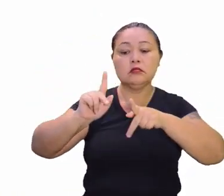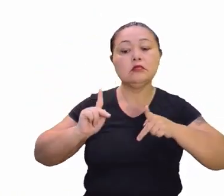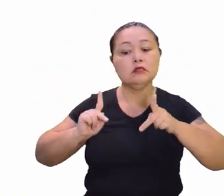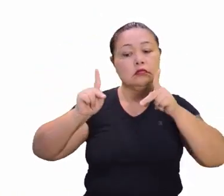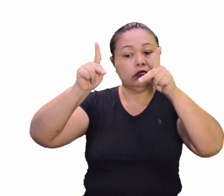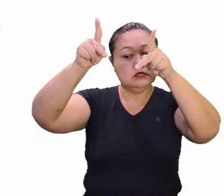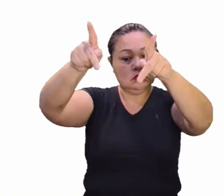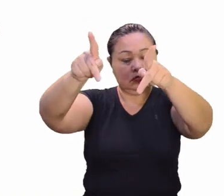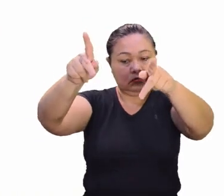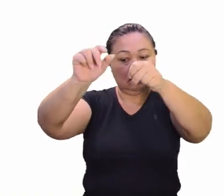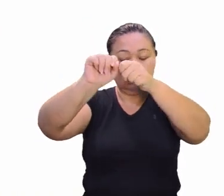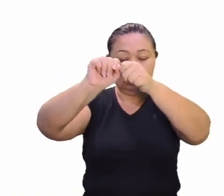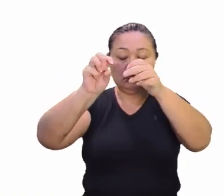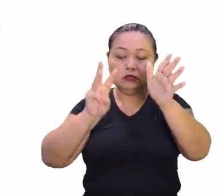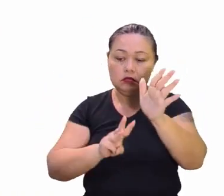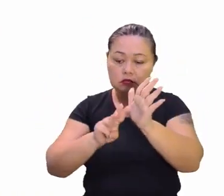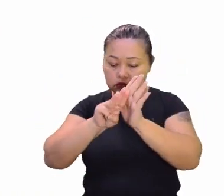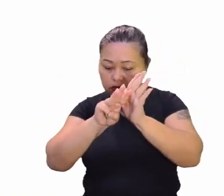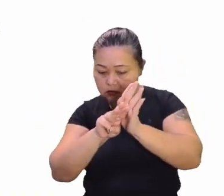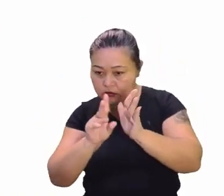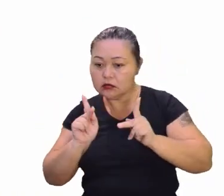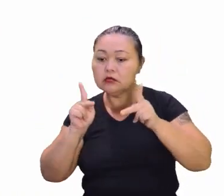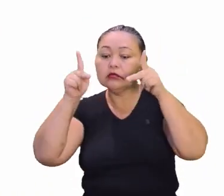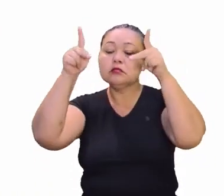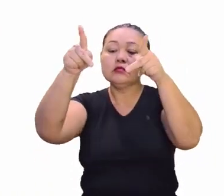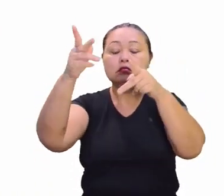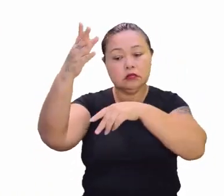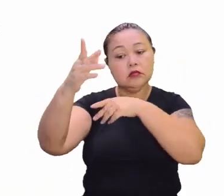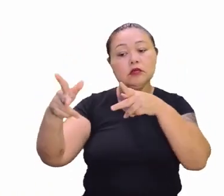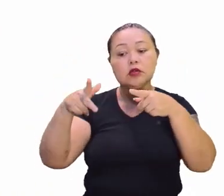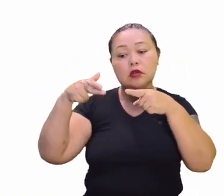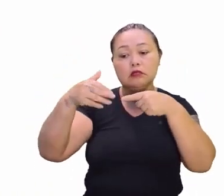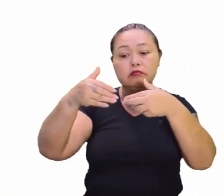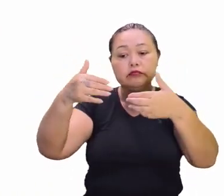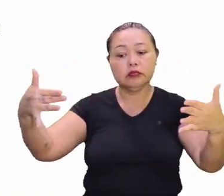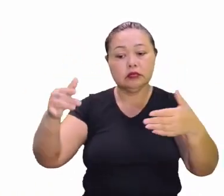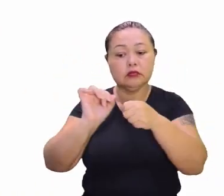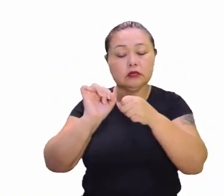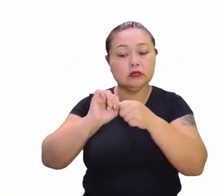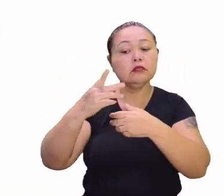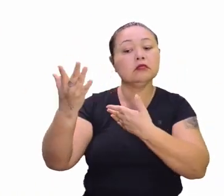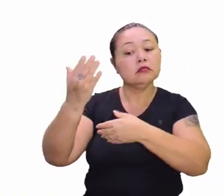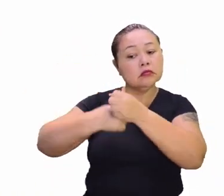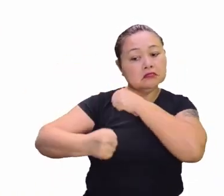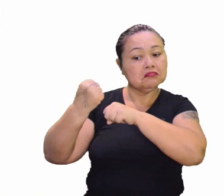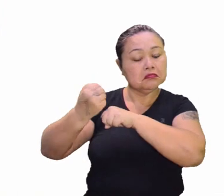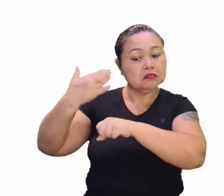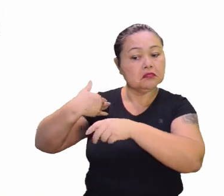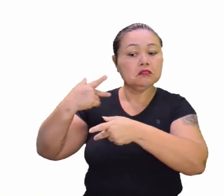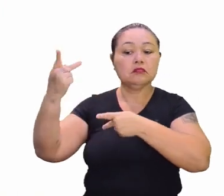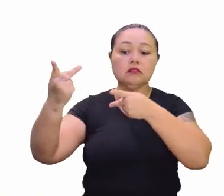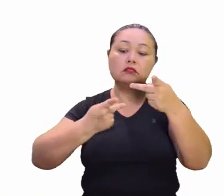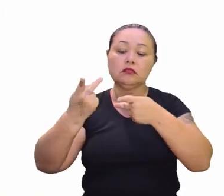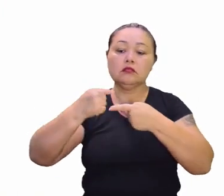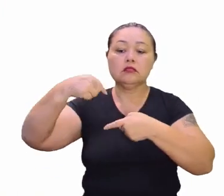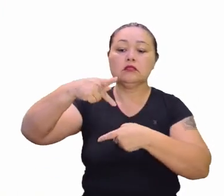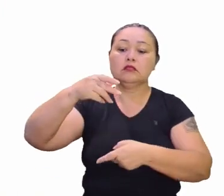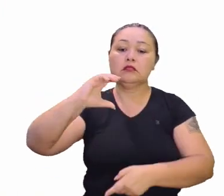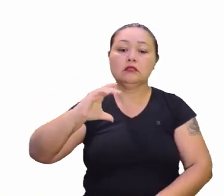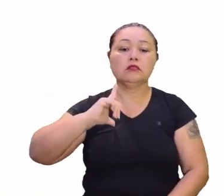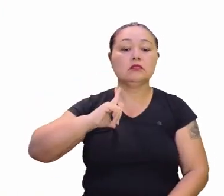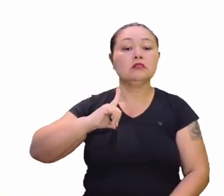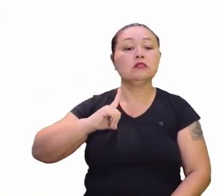está inaugurada, né, professor Jorge? Uhum. Já inaugurou há um ano atrás, mais ou menos. Então, foram alguns projetos do PAC aqui em